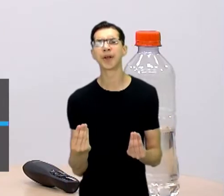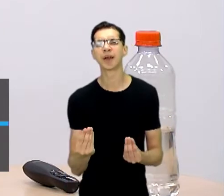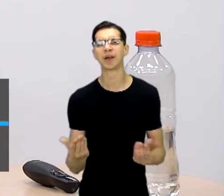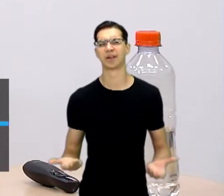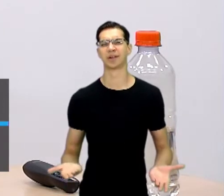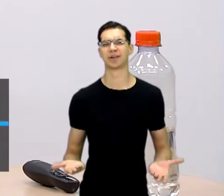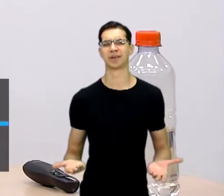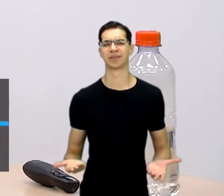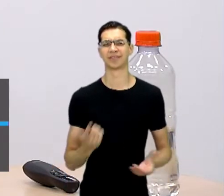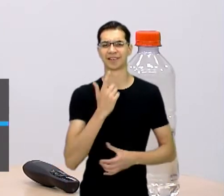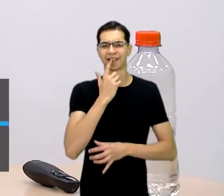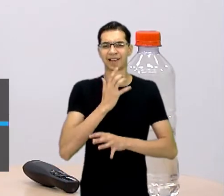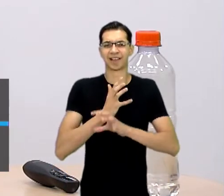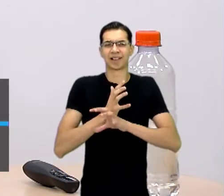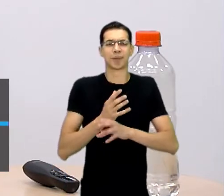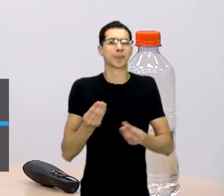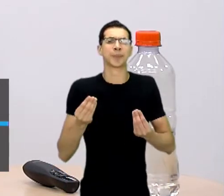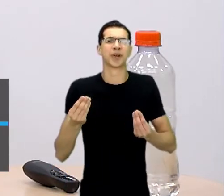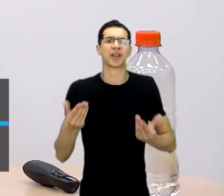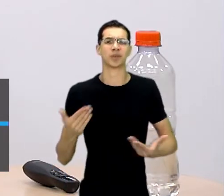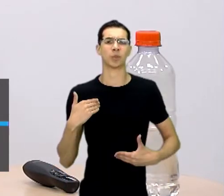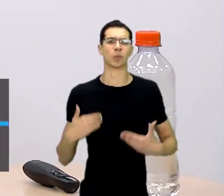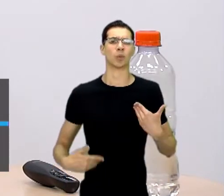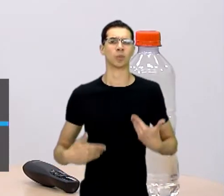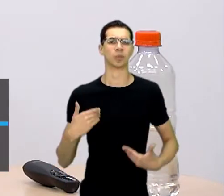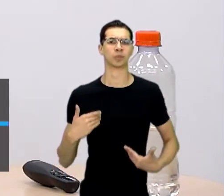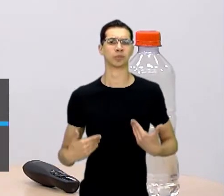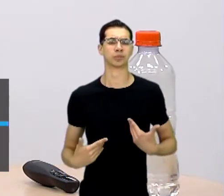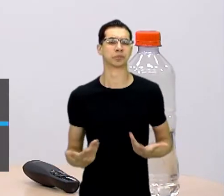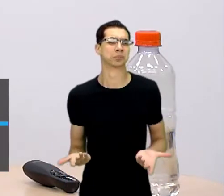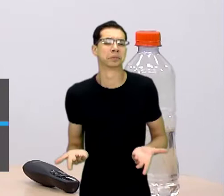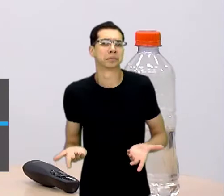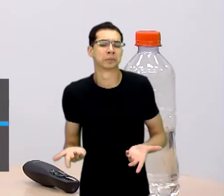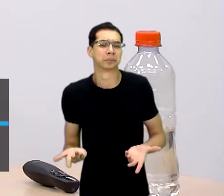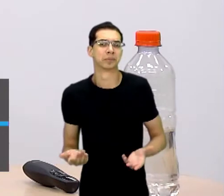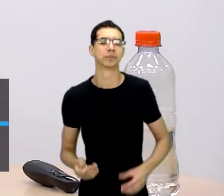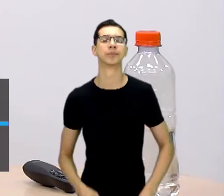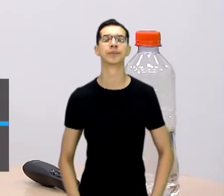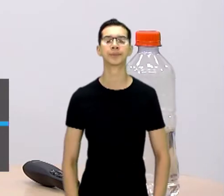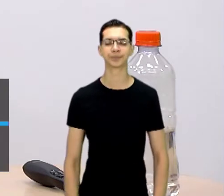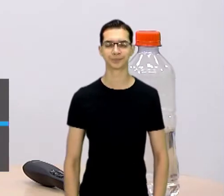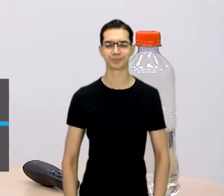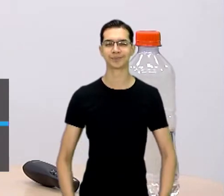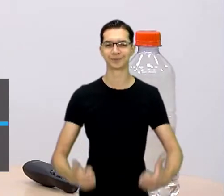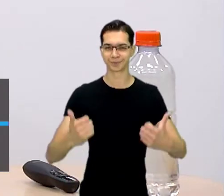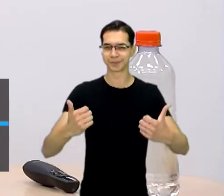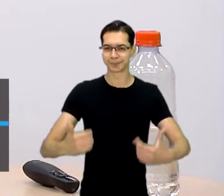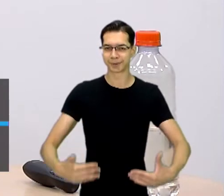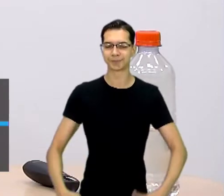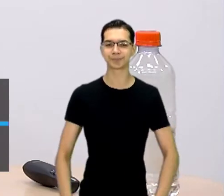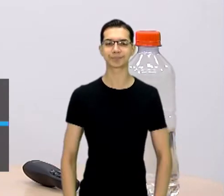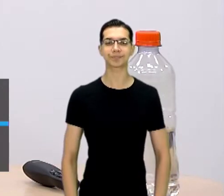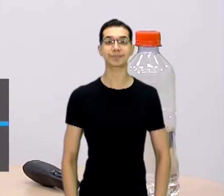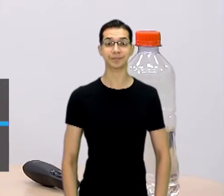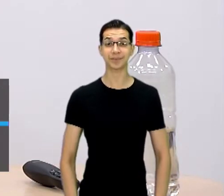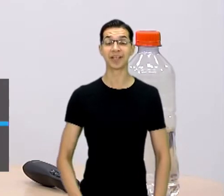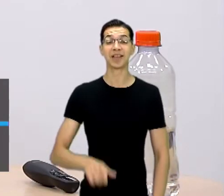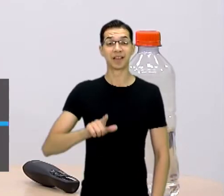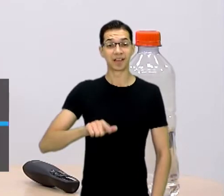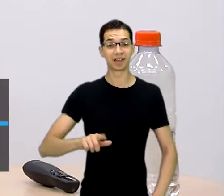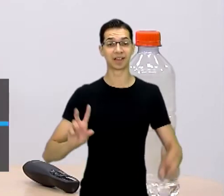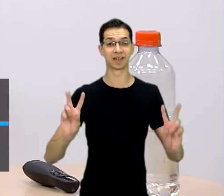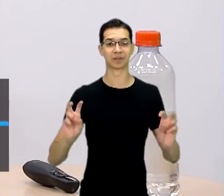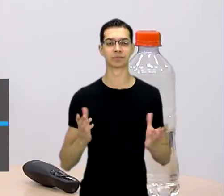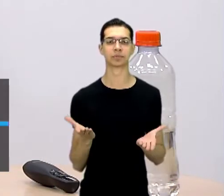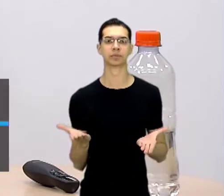seu papel, a sua função. E aí, né, a sua função é justamente a questão de sustentação.